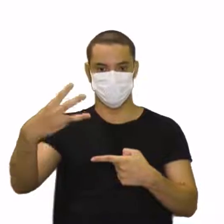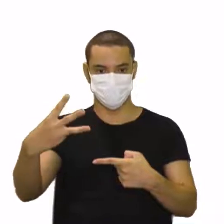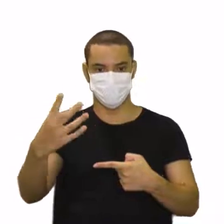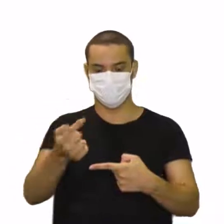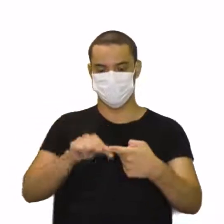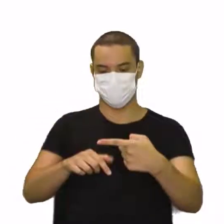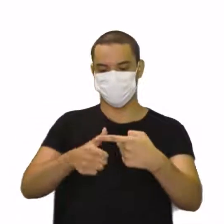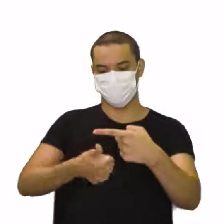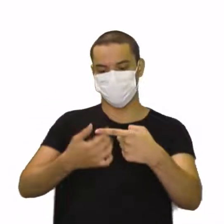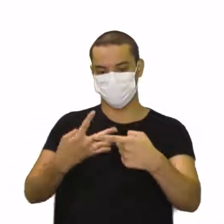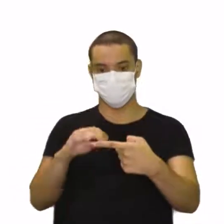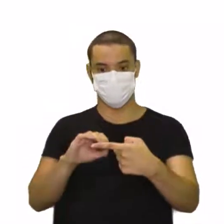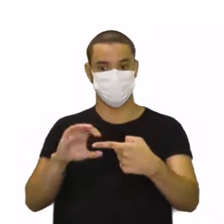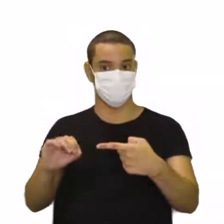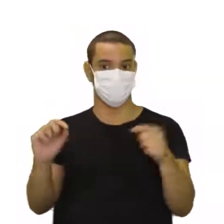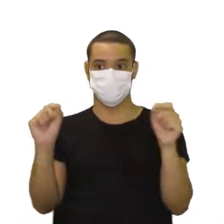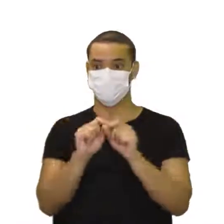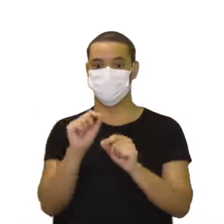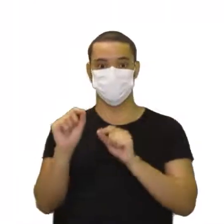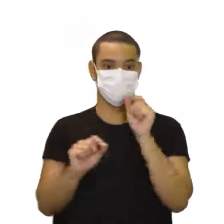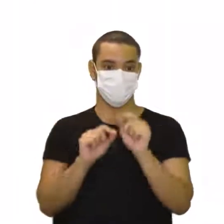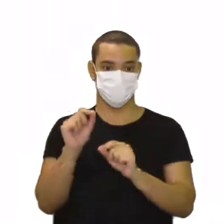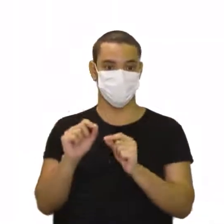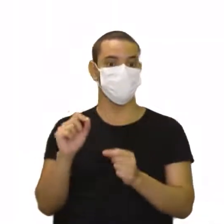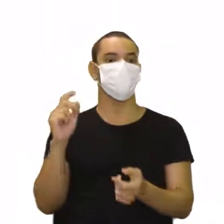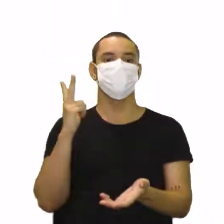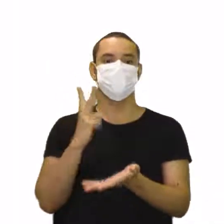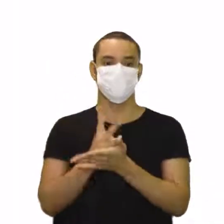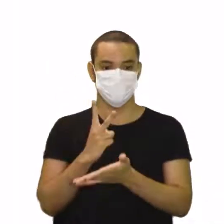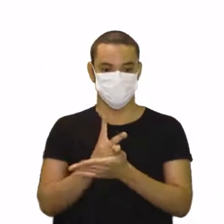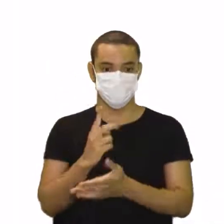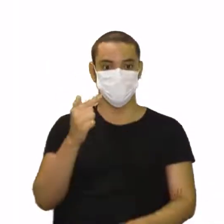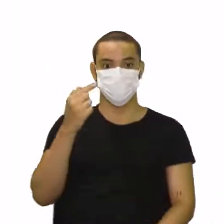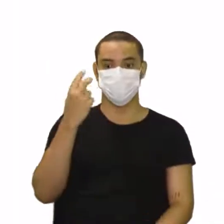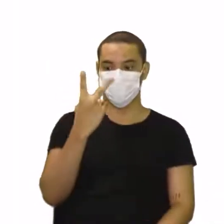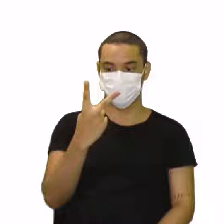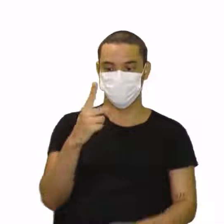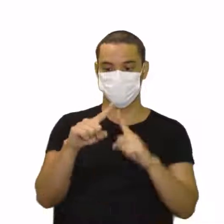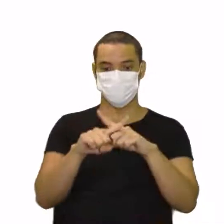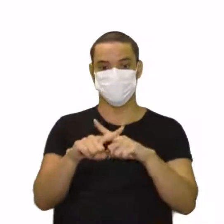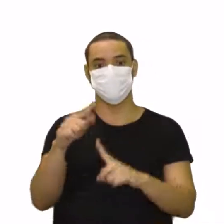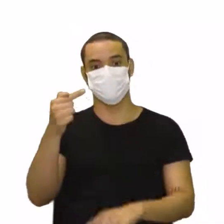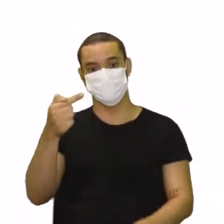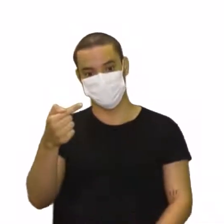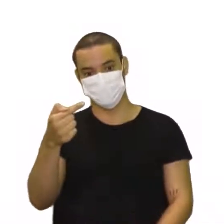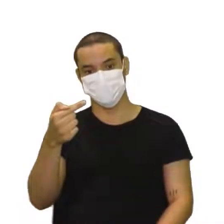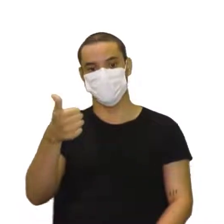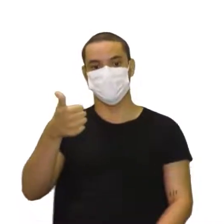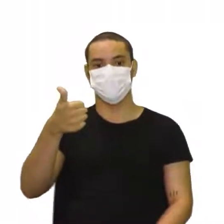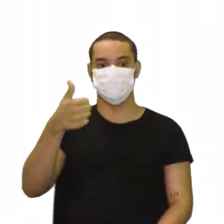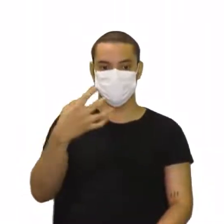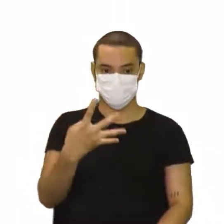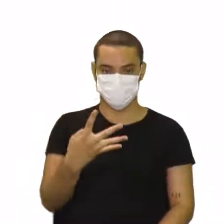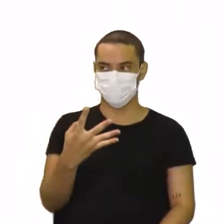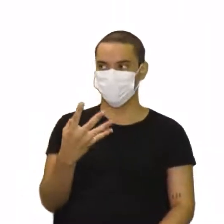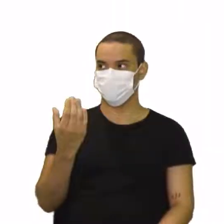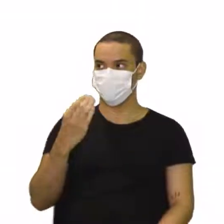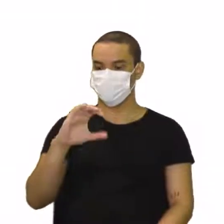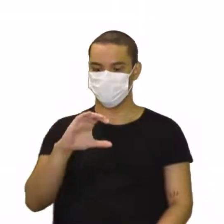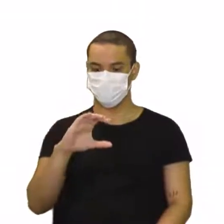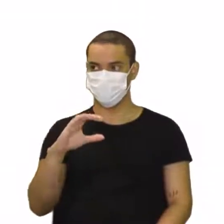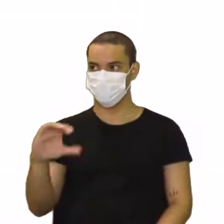1.400. É só você fazer, ó, 2 vezes 7, 14. Sobrou 2 zeros, acrescenta aqui na